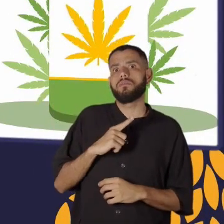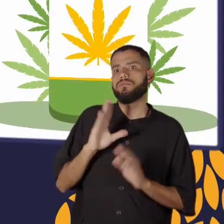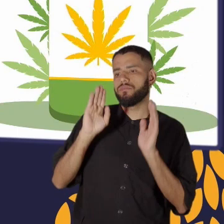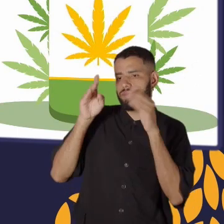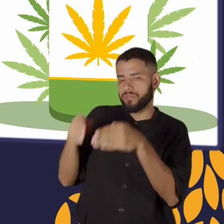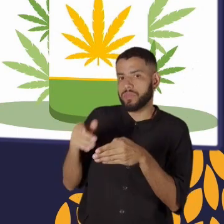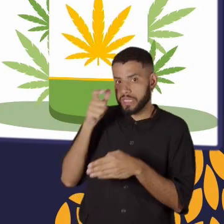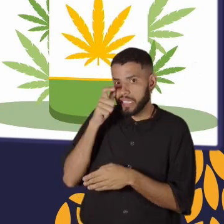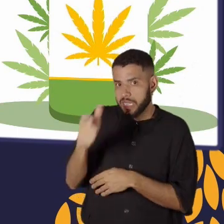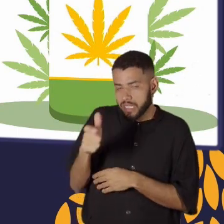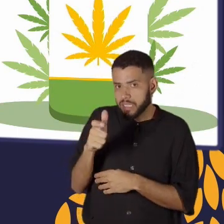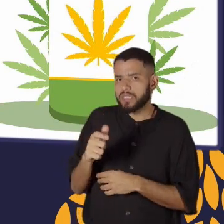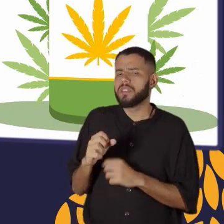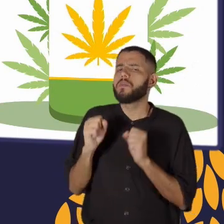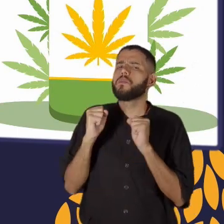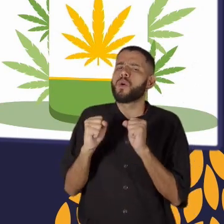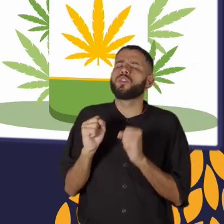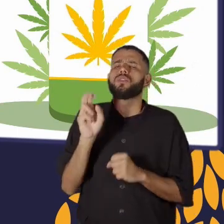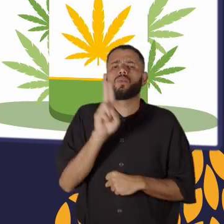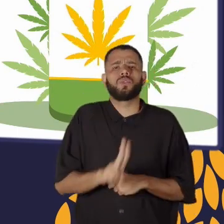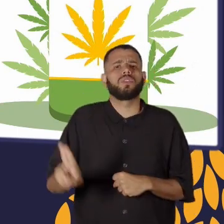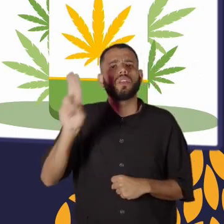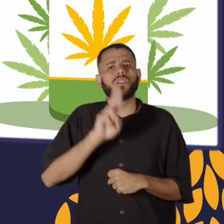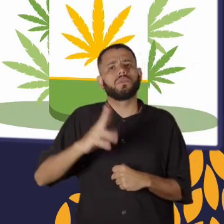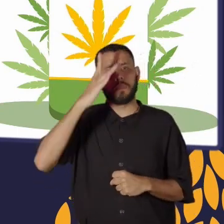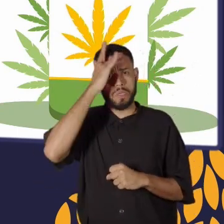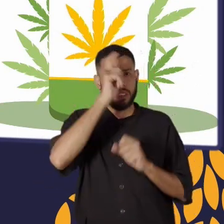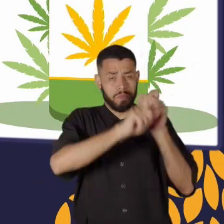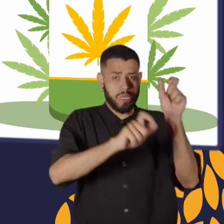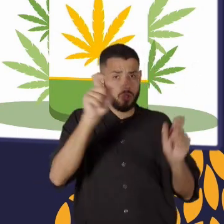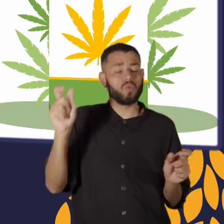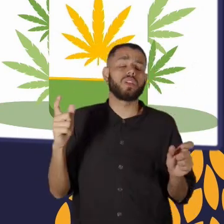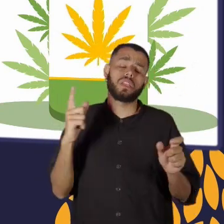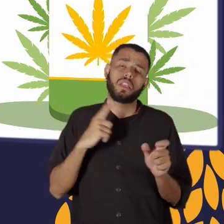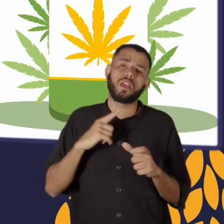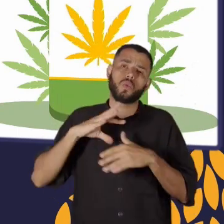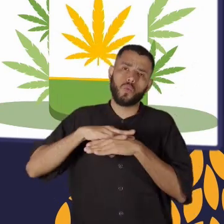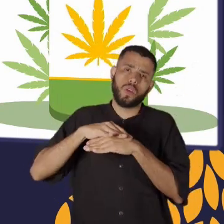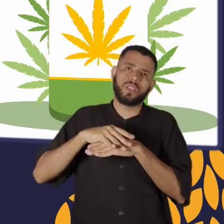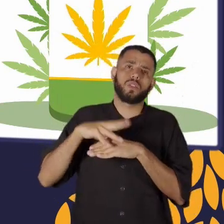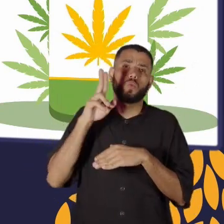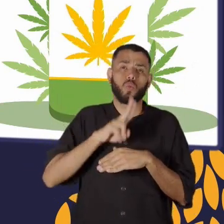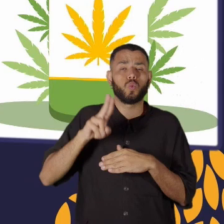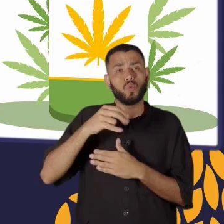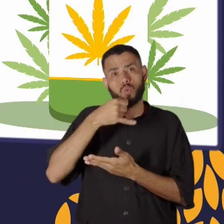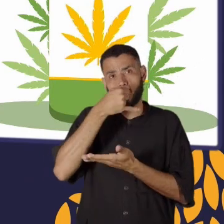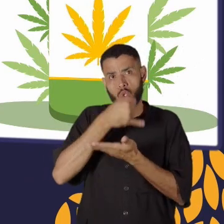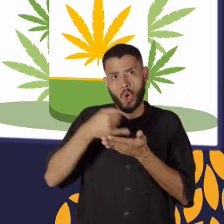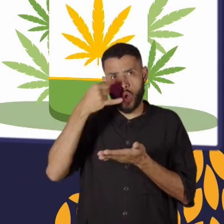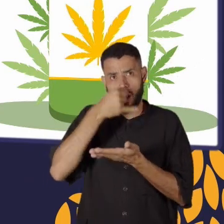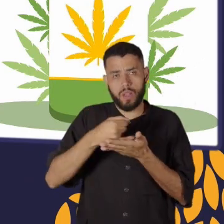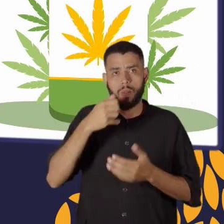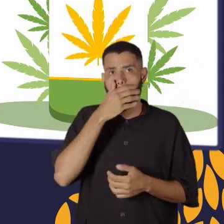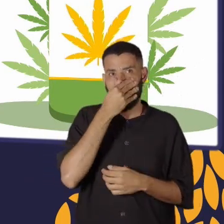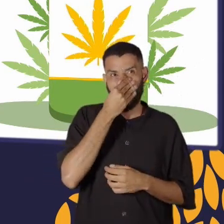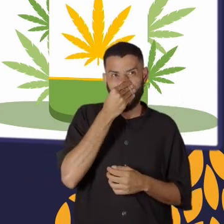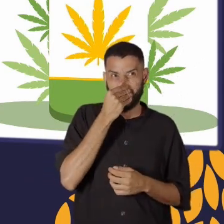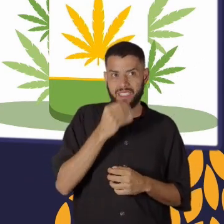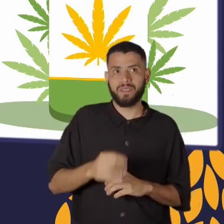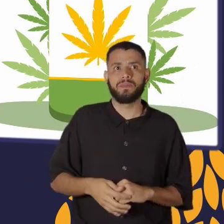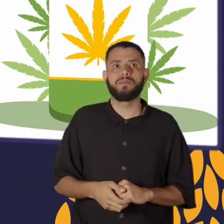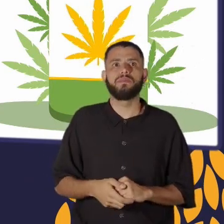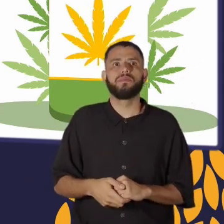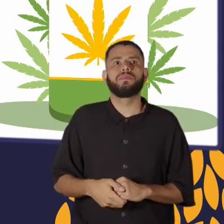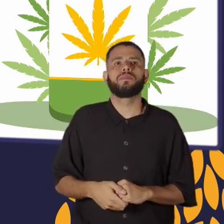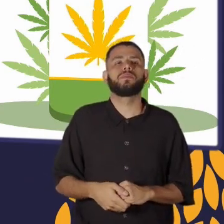efeitos podem ser utilizados para as pessoas que têm transtorno por uso de substância. Esse é o meu grande interesse. E a gente